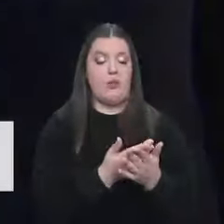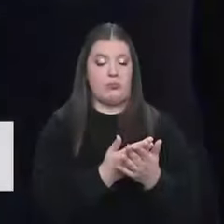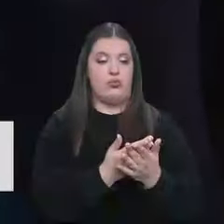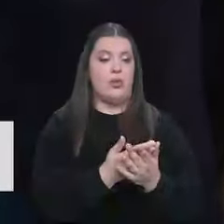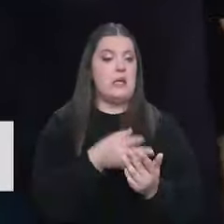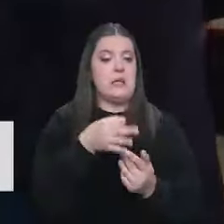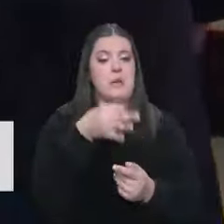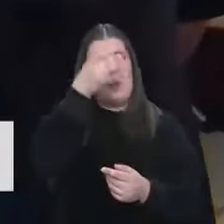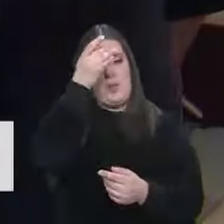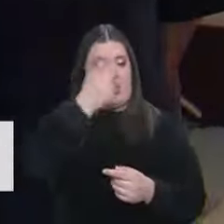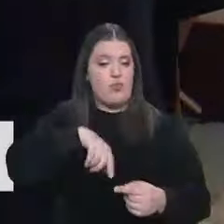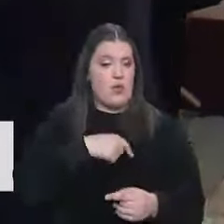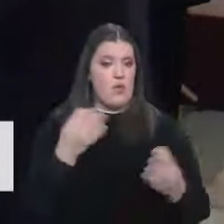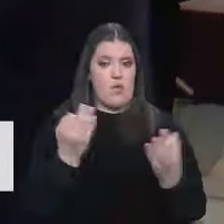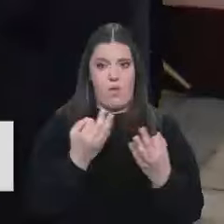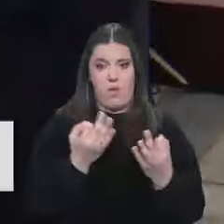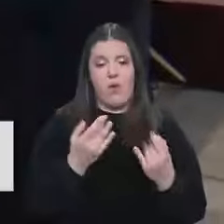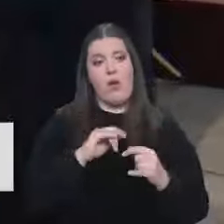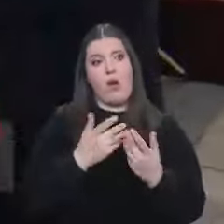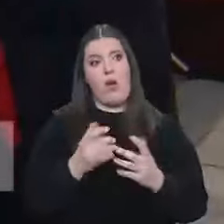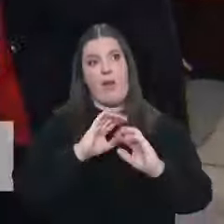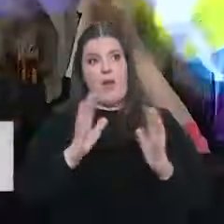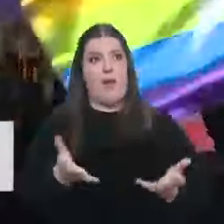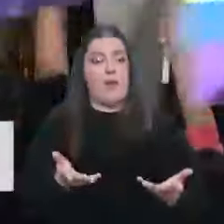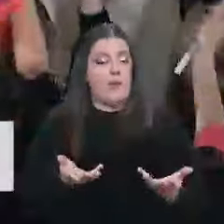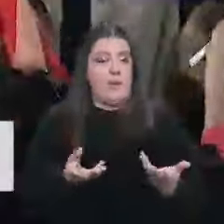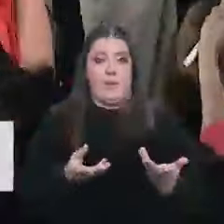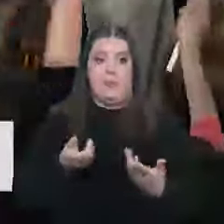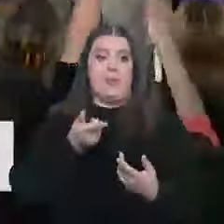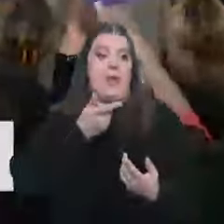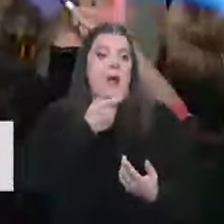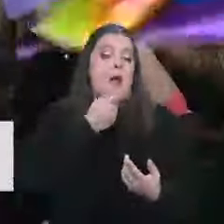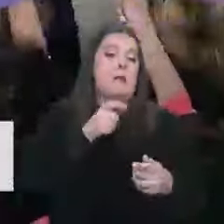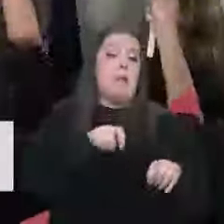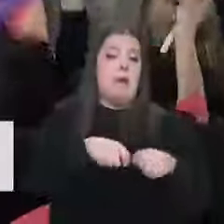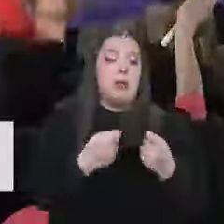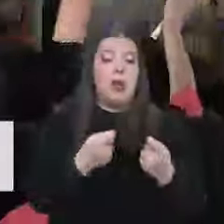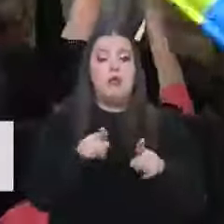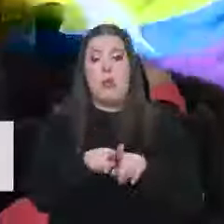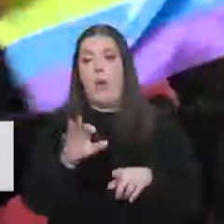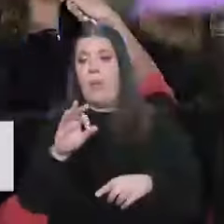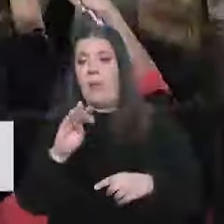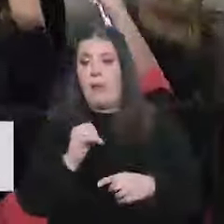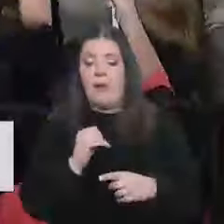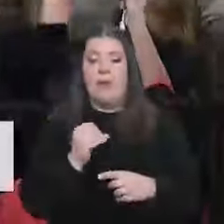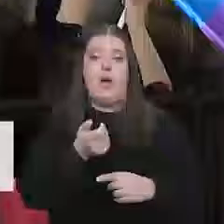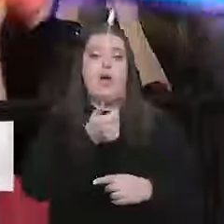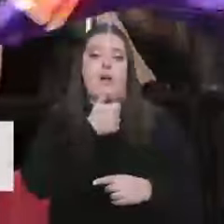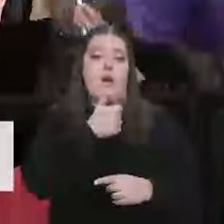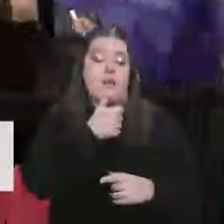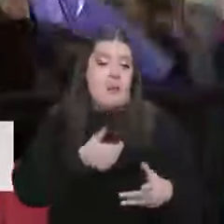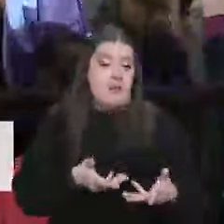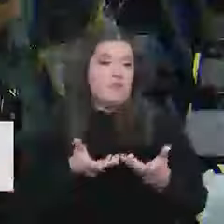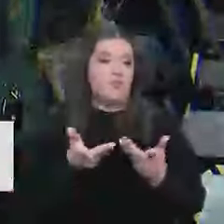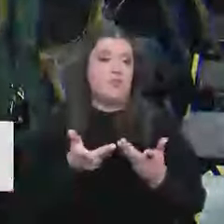sempre foi a nossa opinião agora evidentemente se partidos como o PS decidem por exemplo